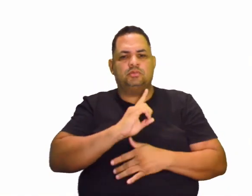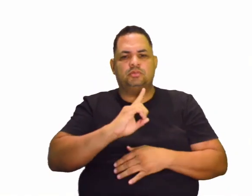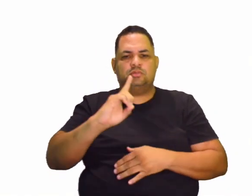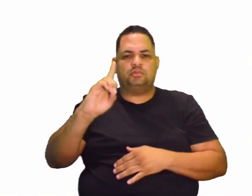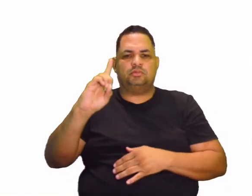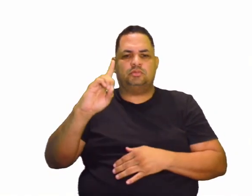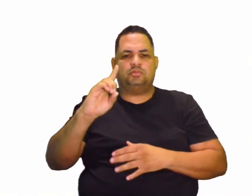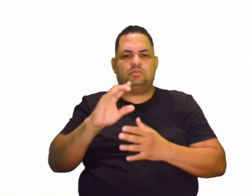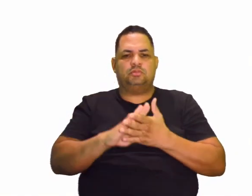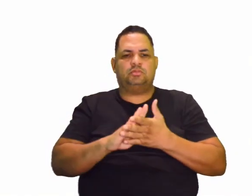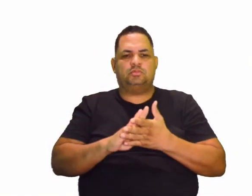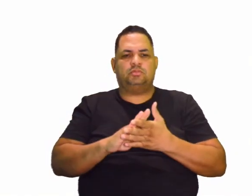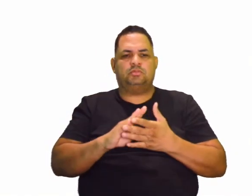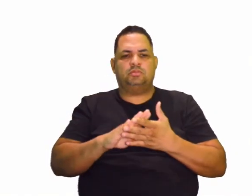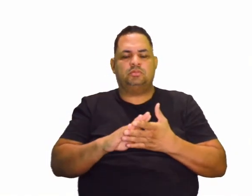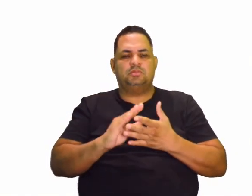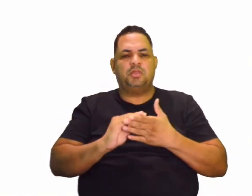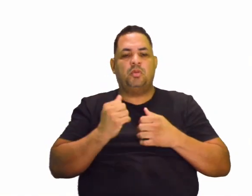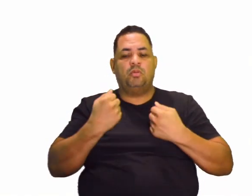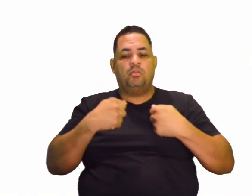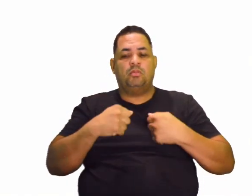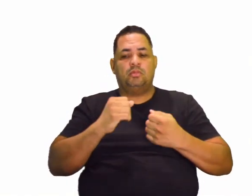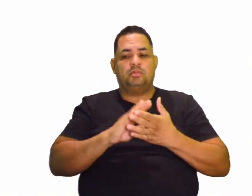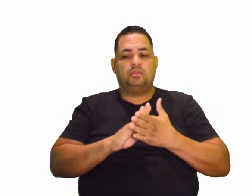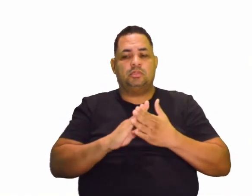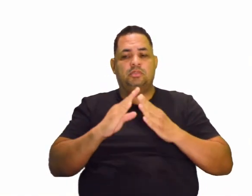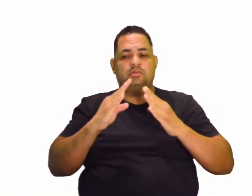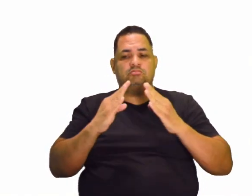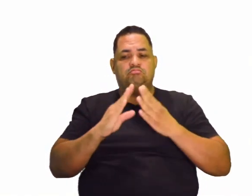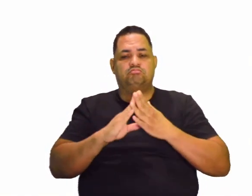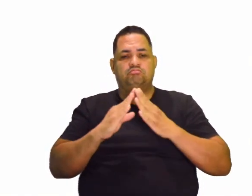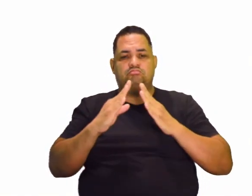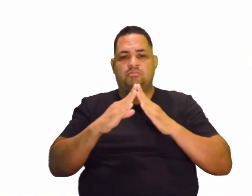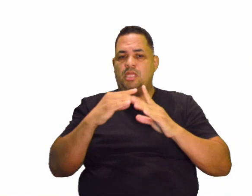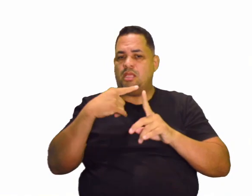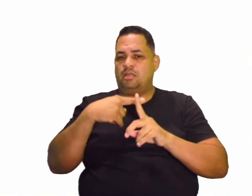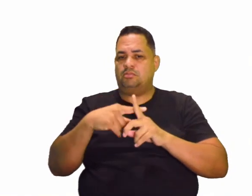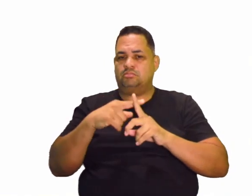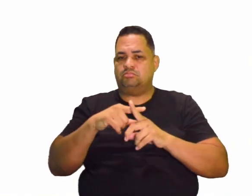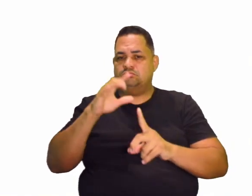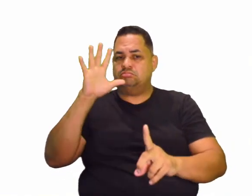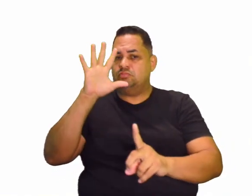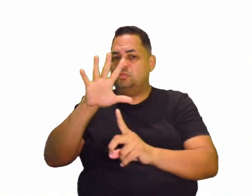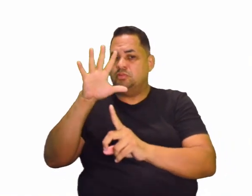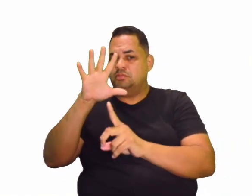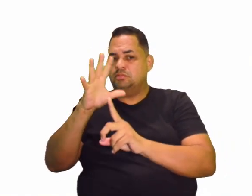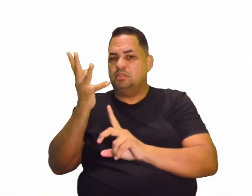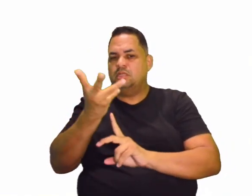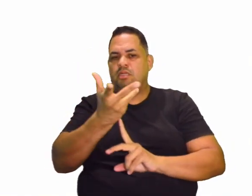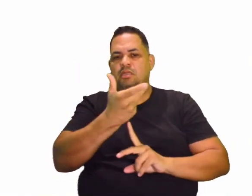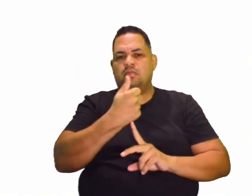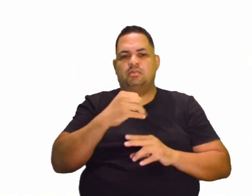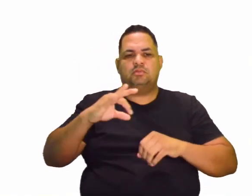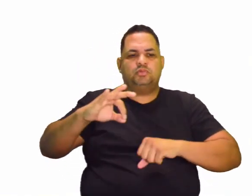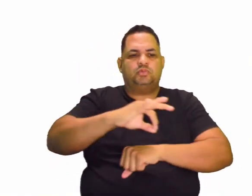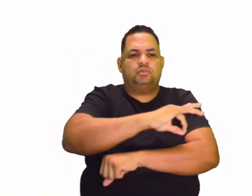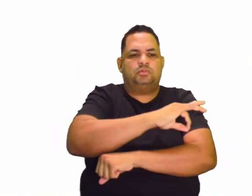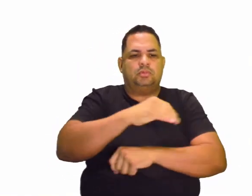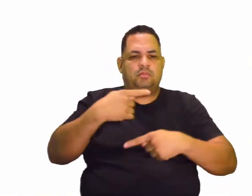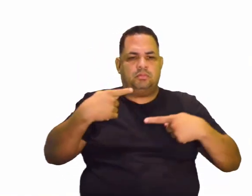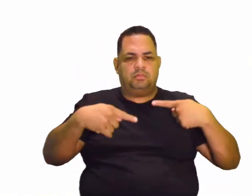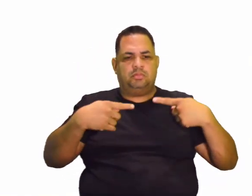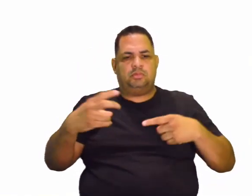da igreja interfere, então, nas artes, durante esse período, aí, somente o período medieval, na arquitetura,